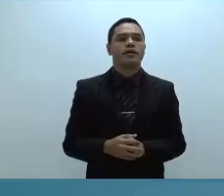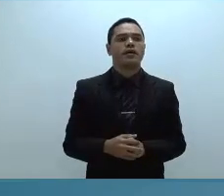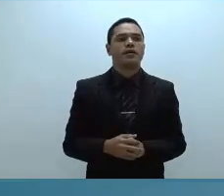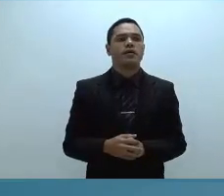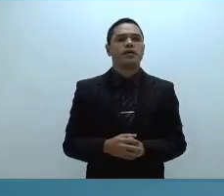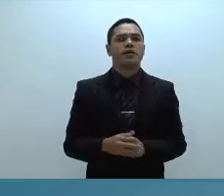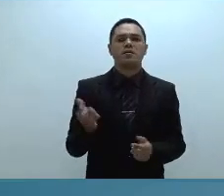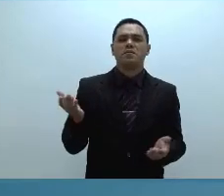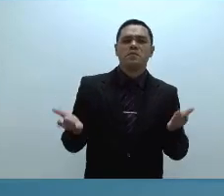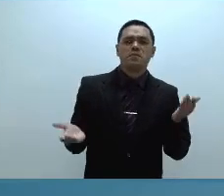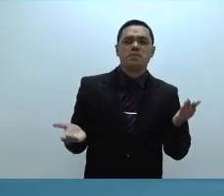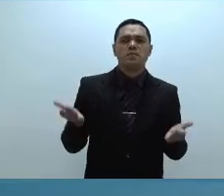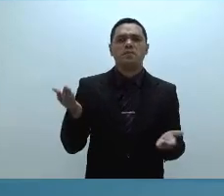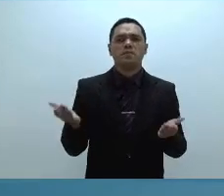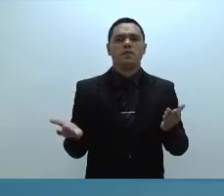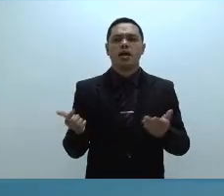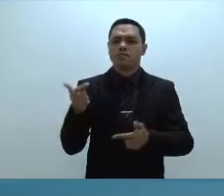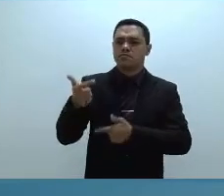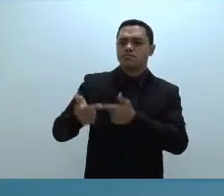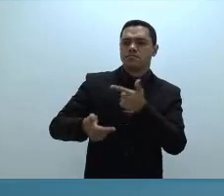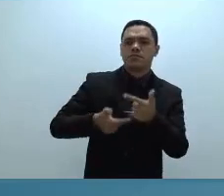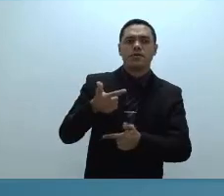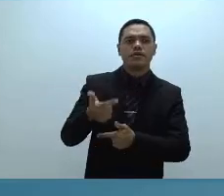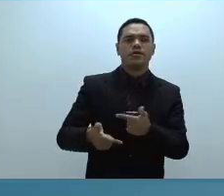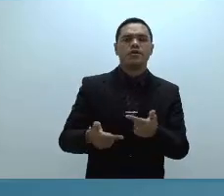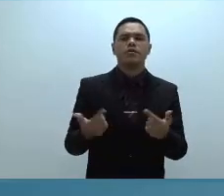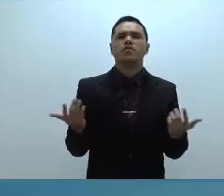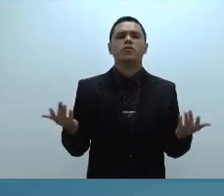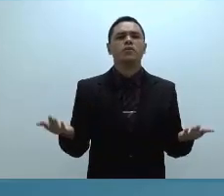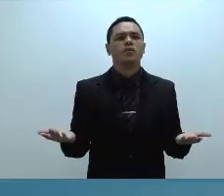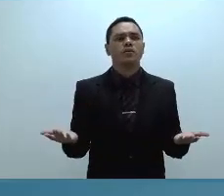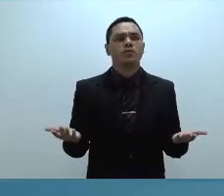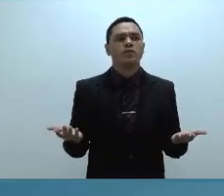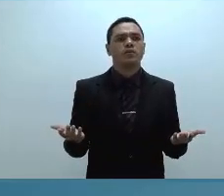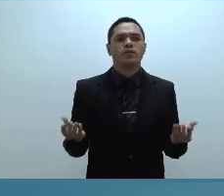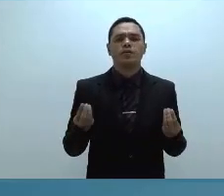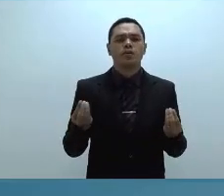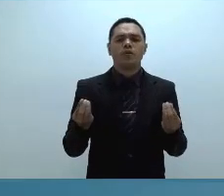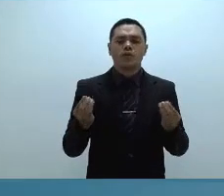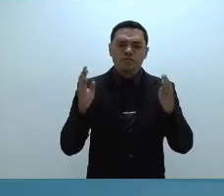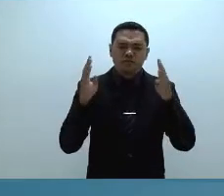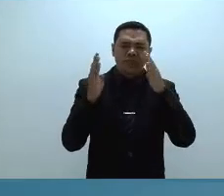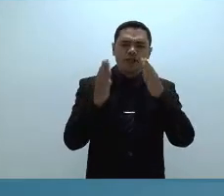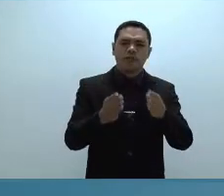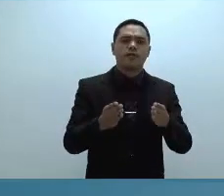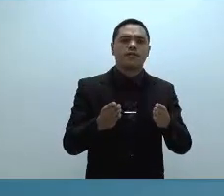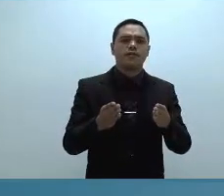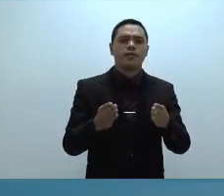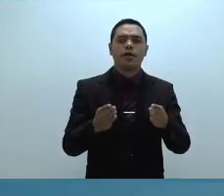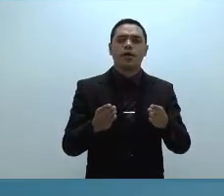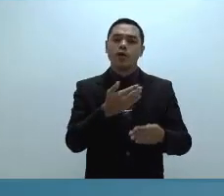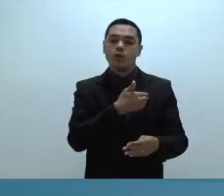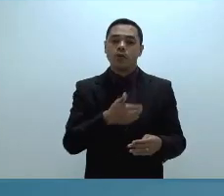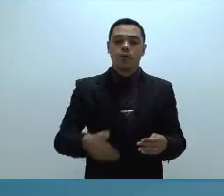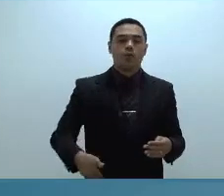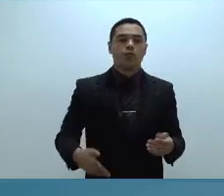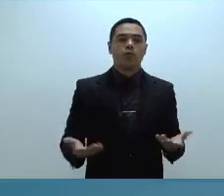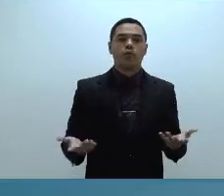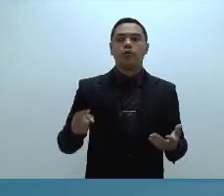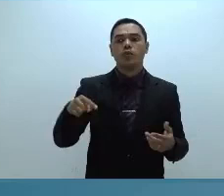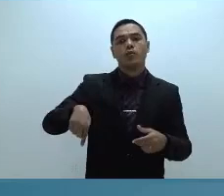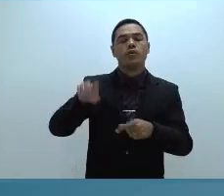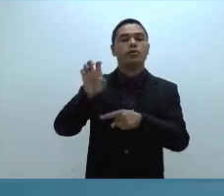envolver uma prestação de serviço, onde estaria o interesse público do